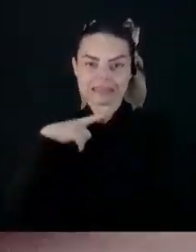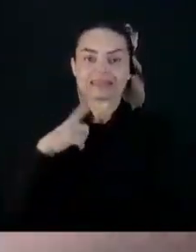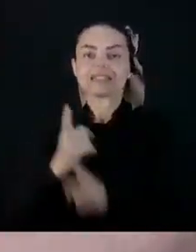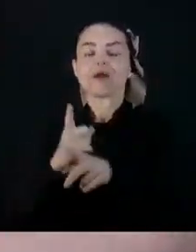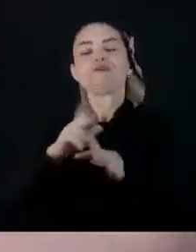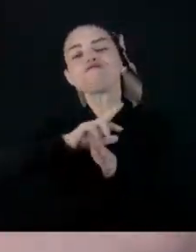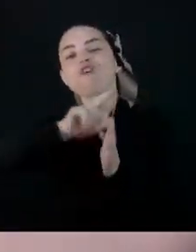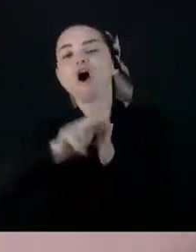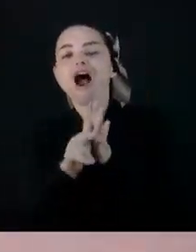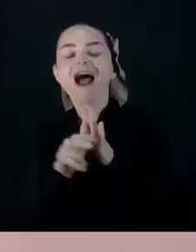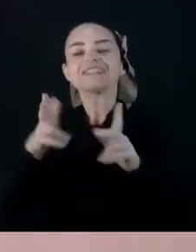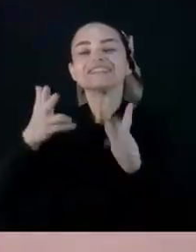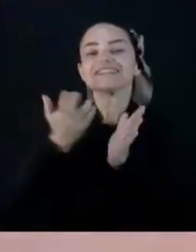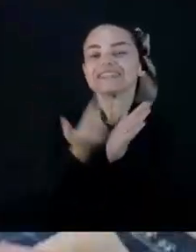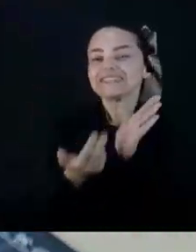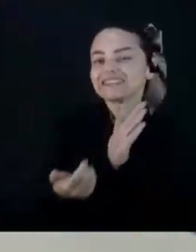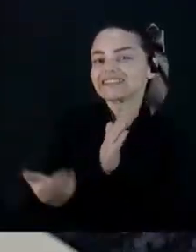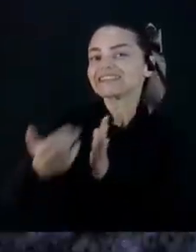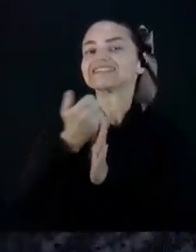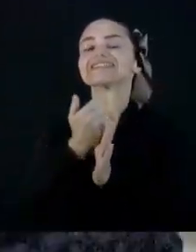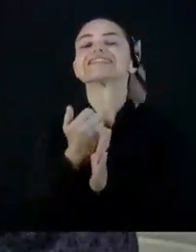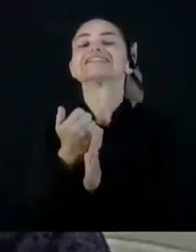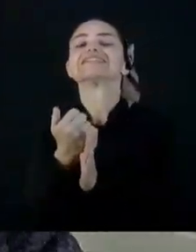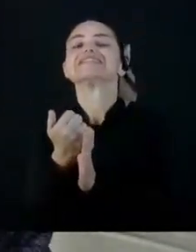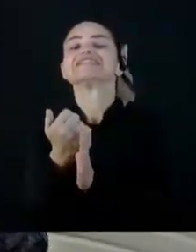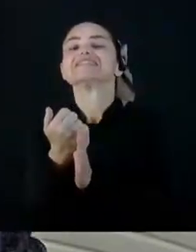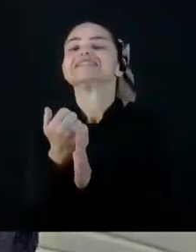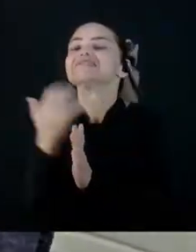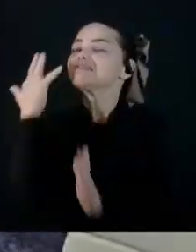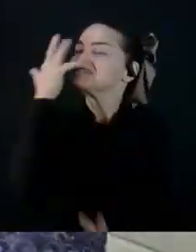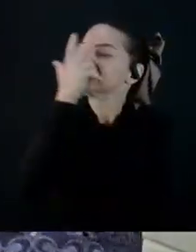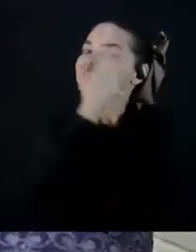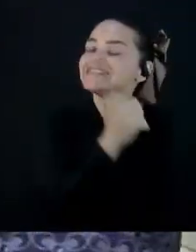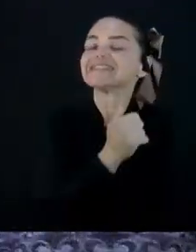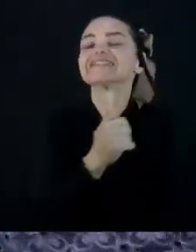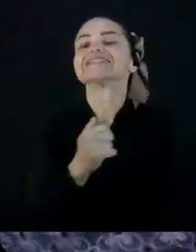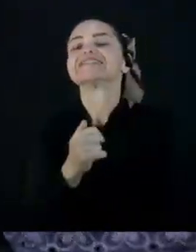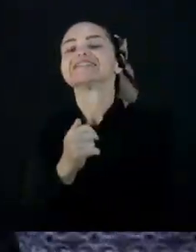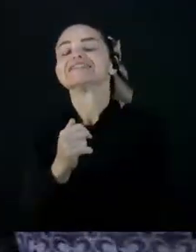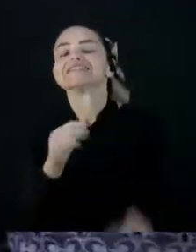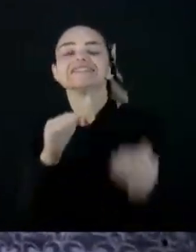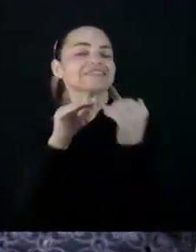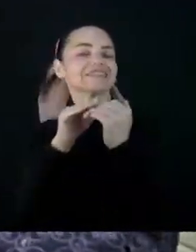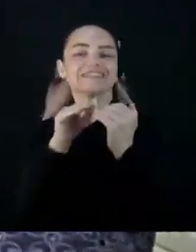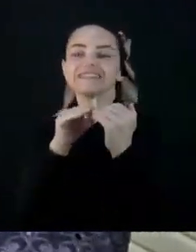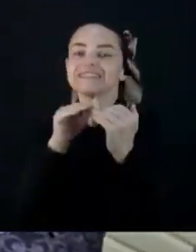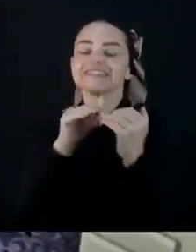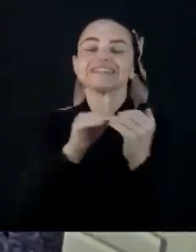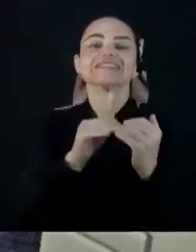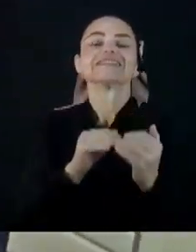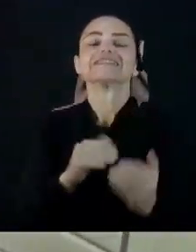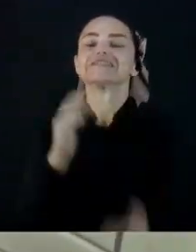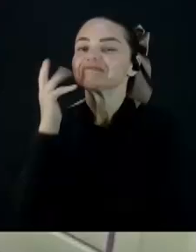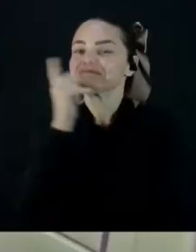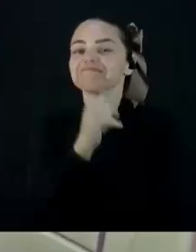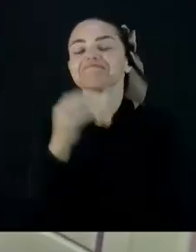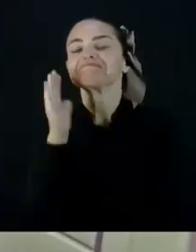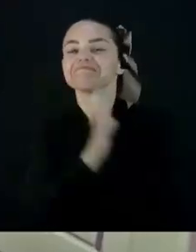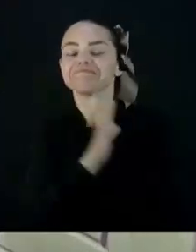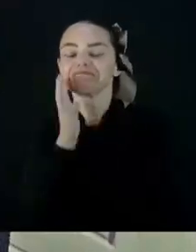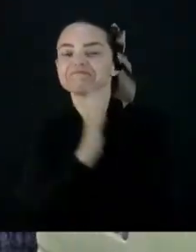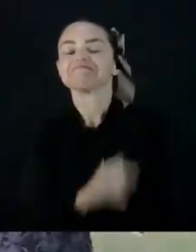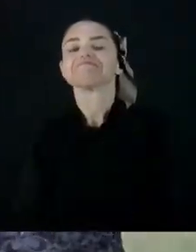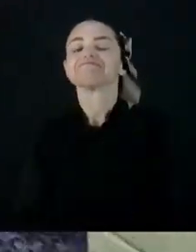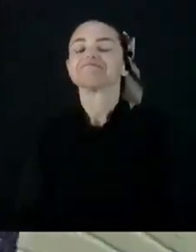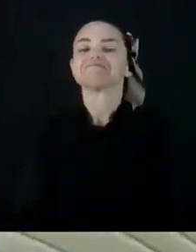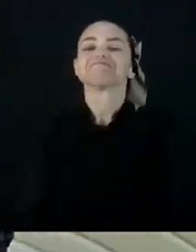Né? As estampas são... muitas estampas, várias combinações, então é muito bonito. Ele é bem versátil. Bem versátil, isso